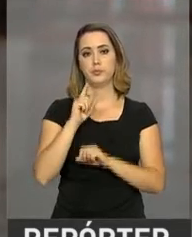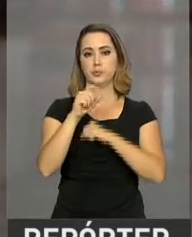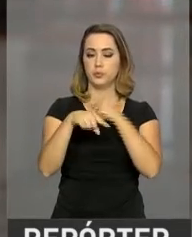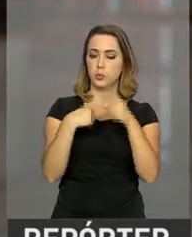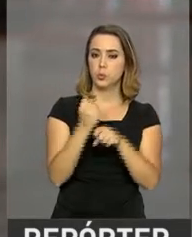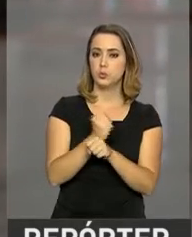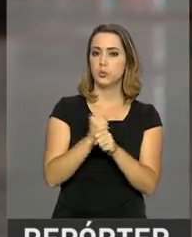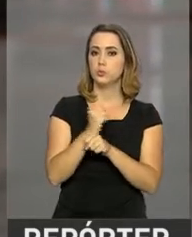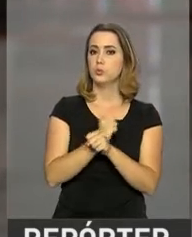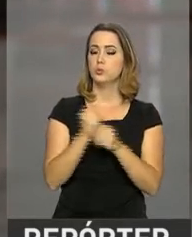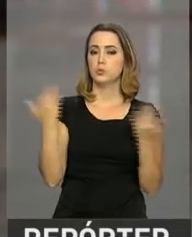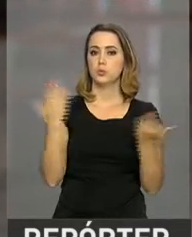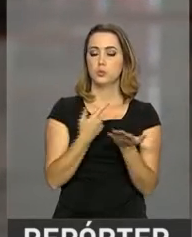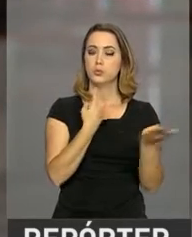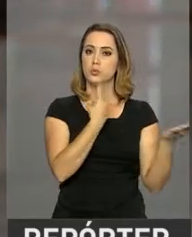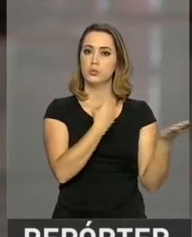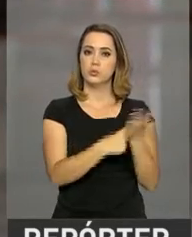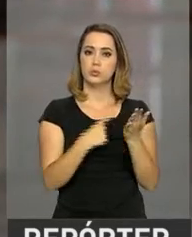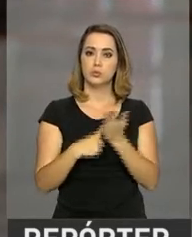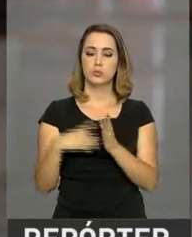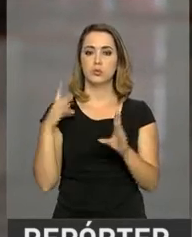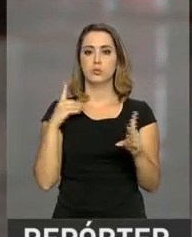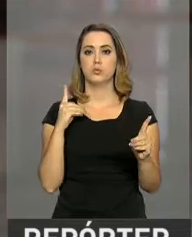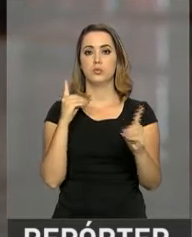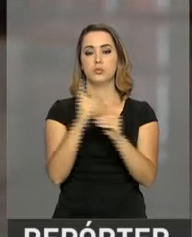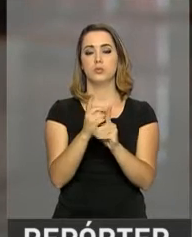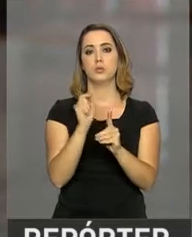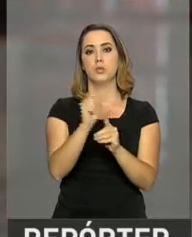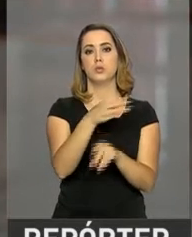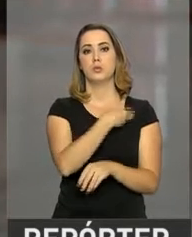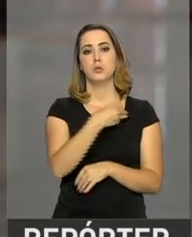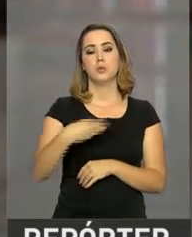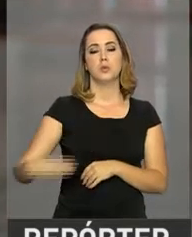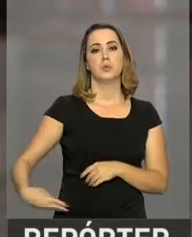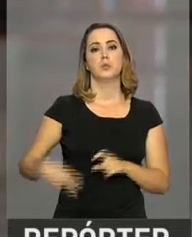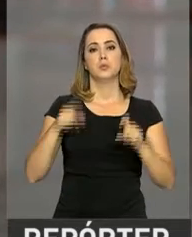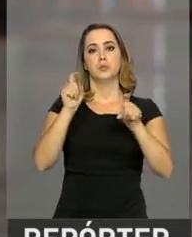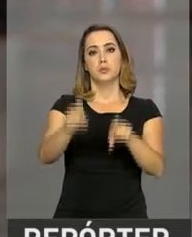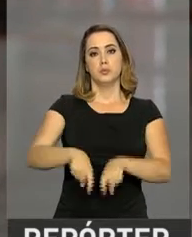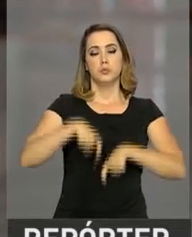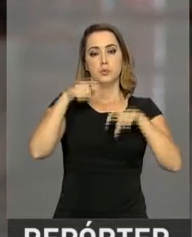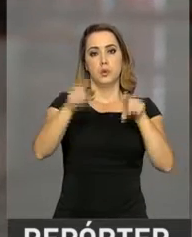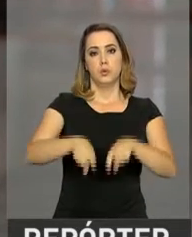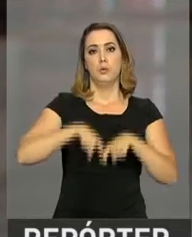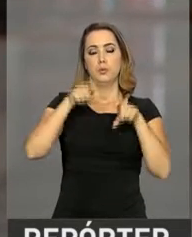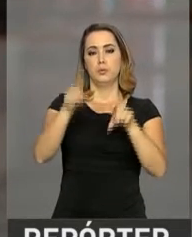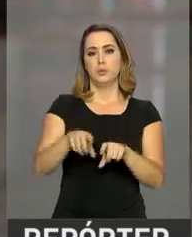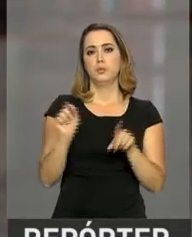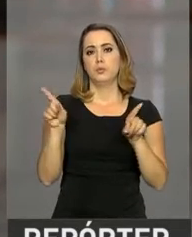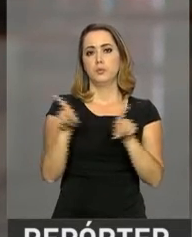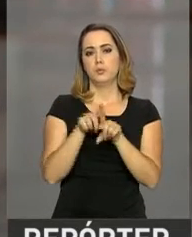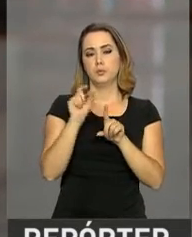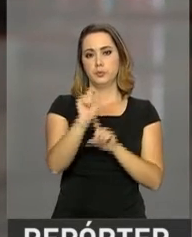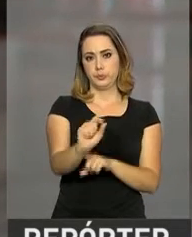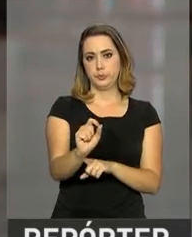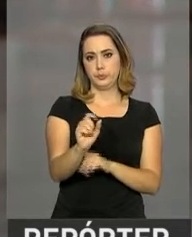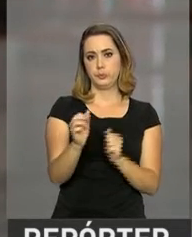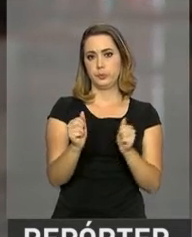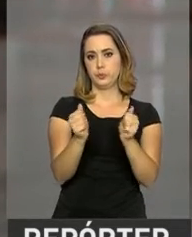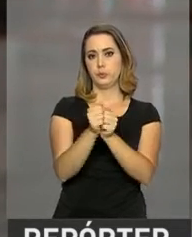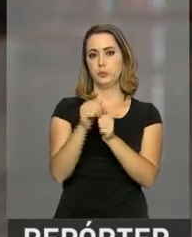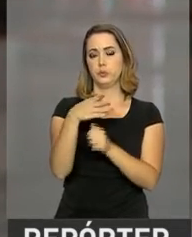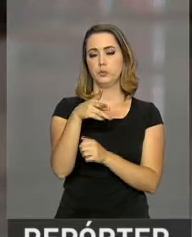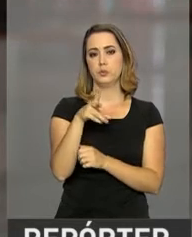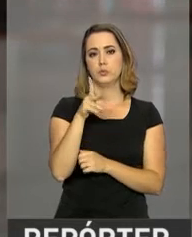do presidente michel temer essa tarde ele se encontrou com o ministro da agricultura pecuária e abastecimento blairo maggi e com a